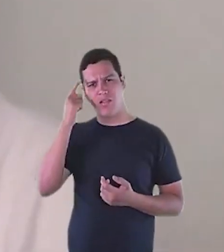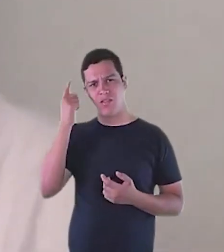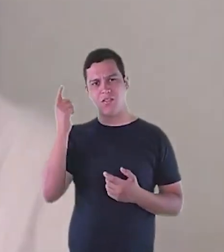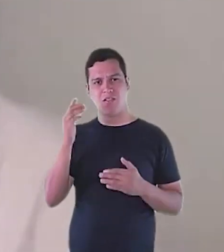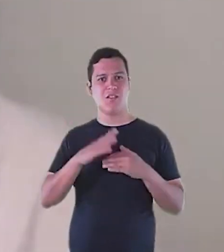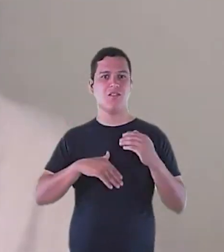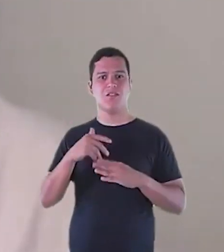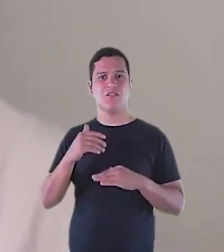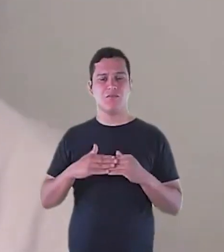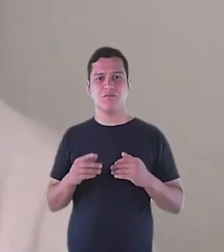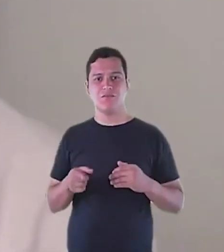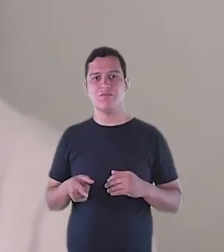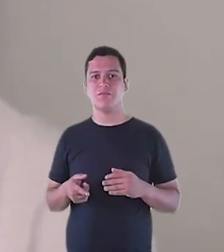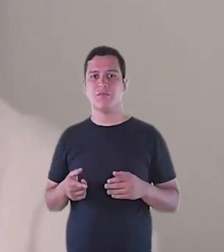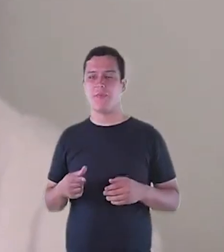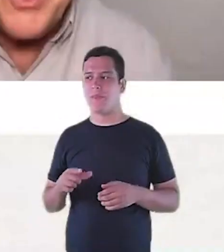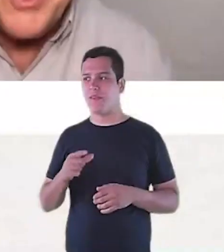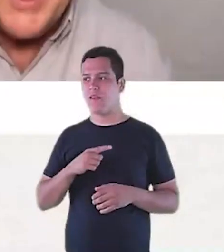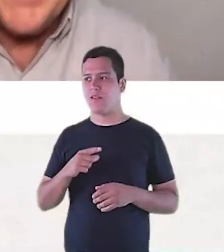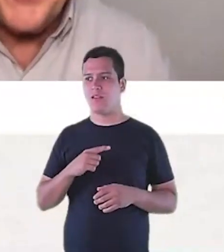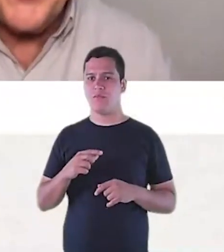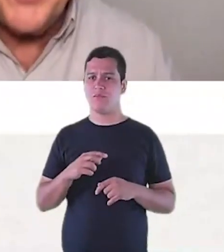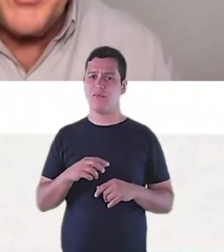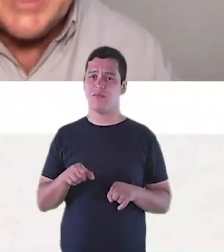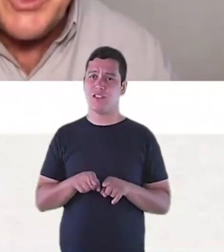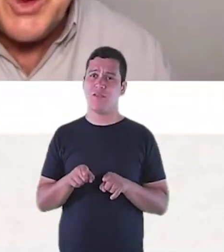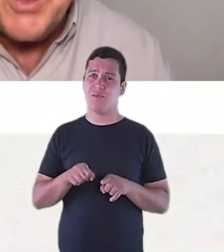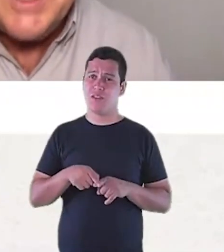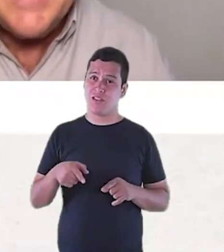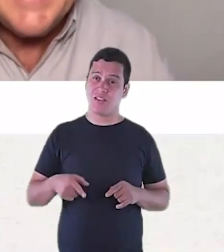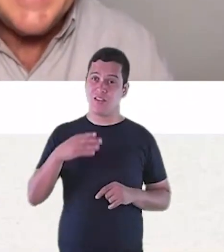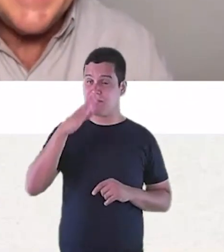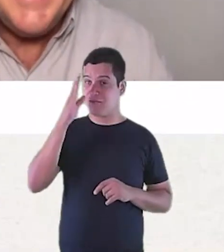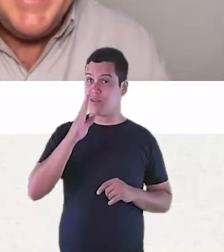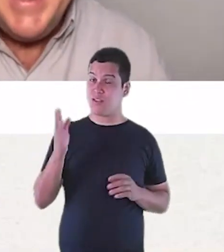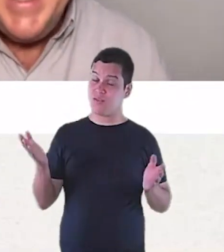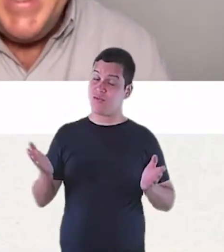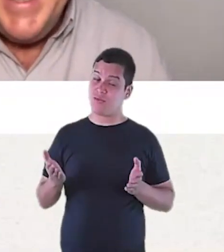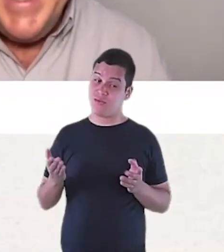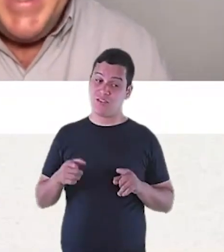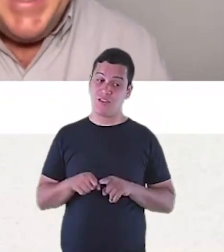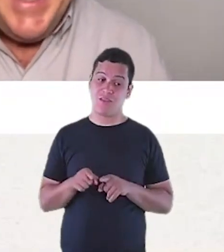que nós temos ainda muitos capitães do mato hoje no Brasil, né? Essa profissão não está totalmente extinta.